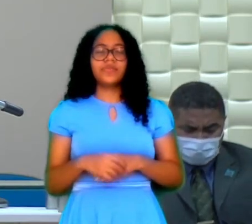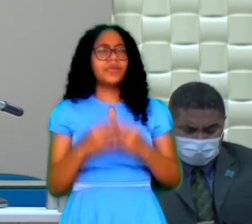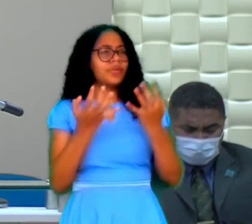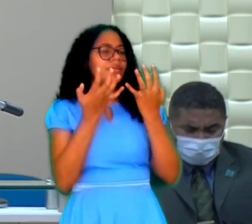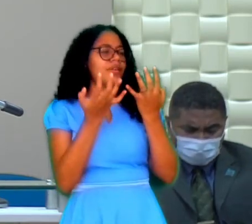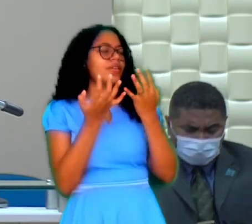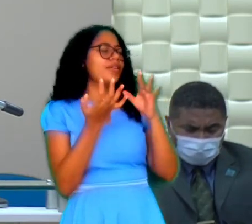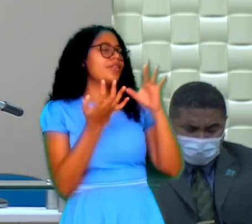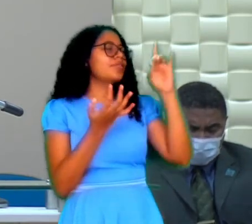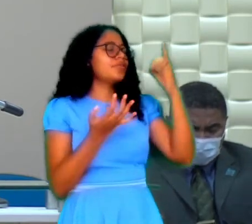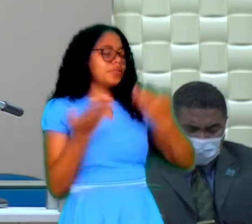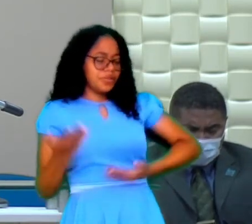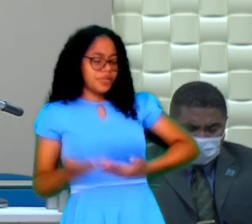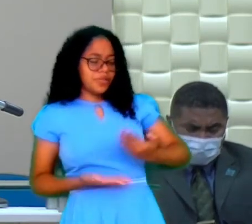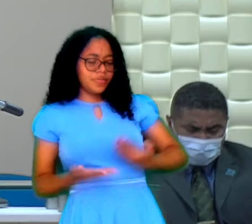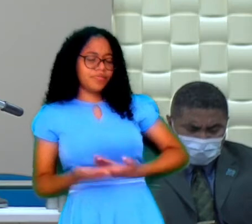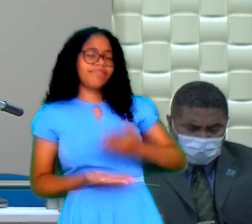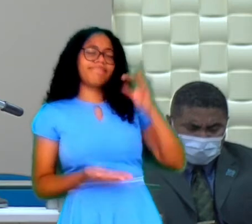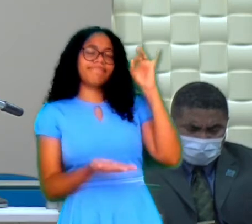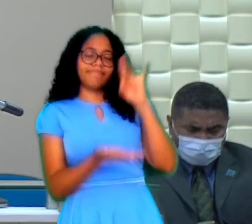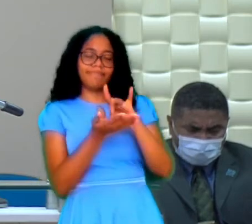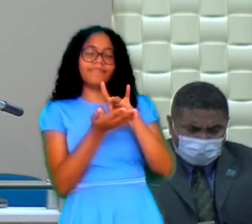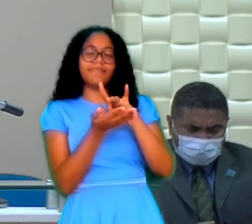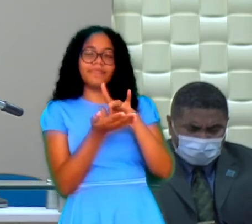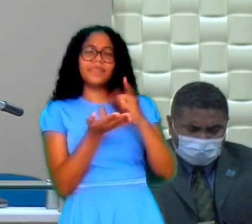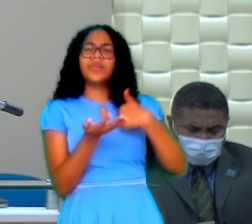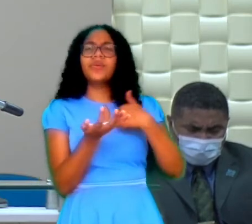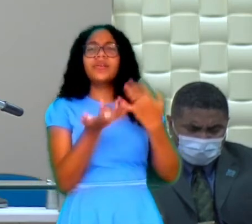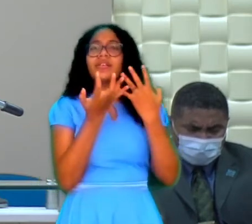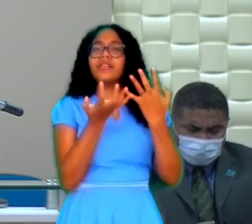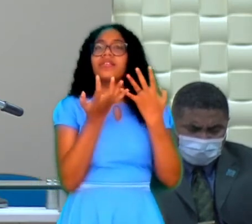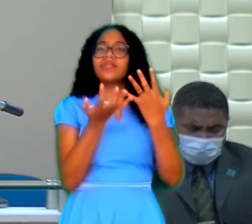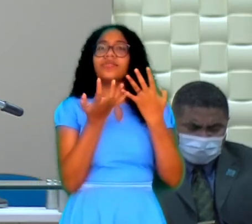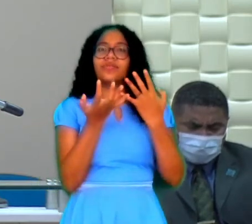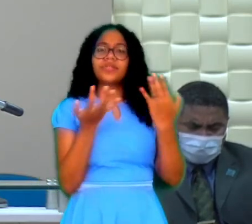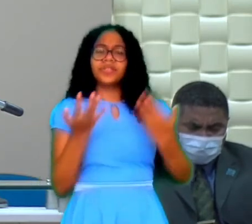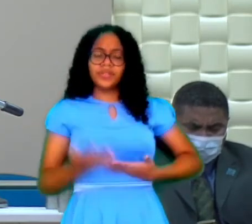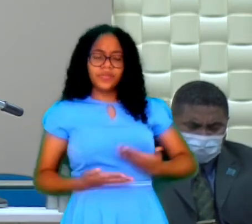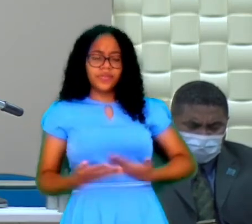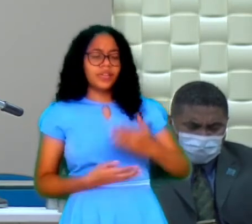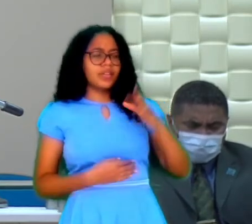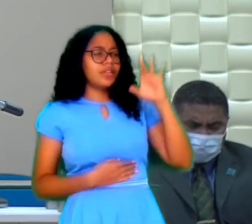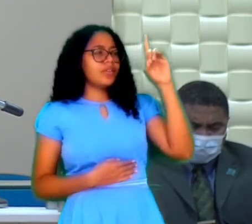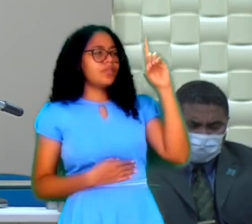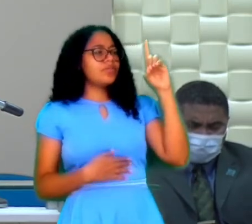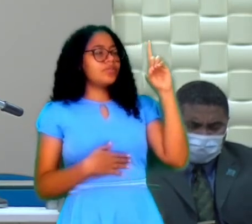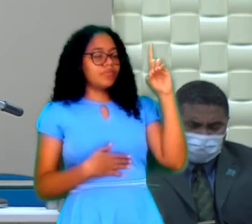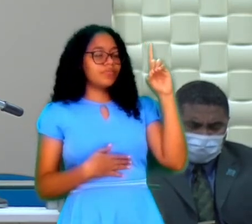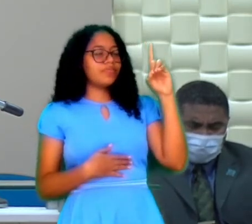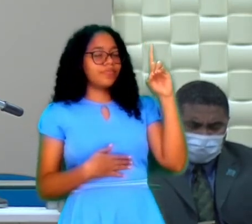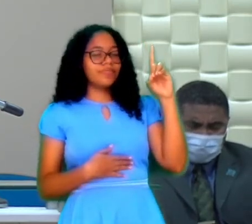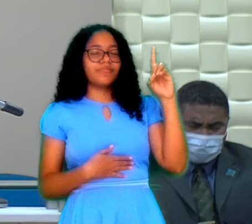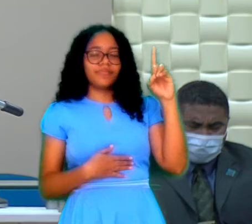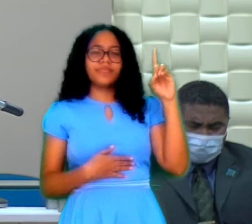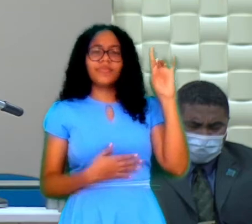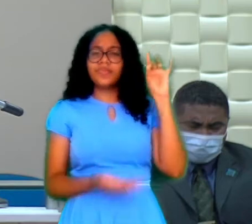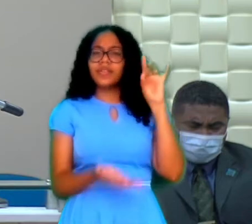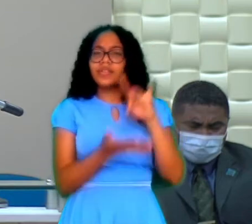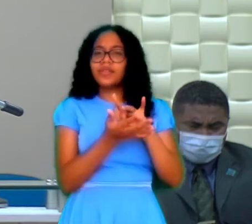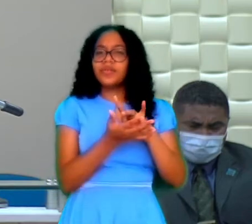porque eu não vou me lançar no mar. Vocês estão pensando que eu vou me matar. Eu sei que eu sou o problema, eu sei que eu